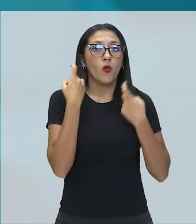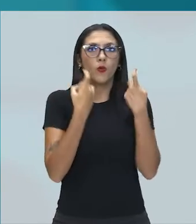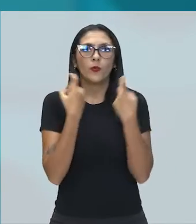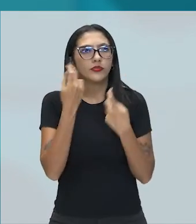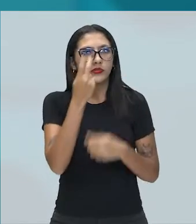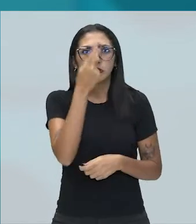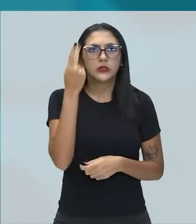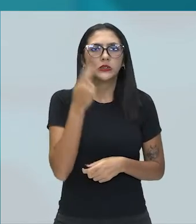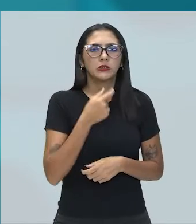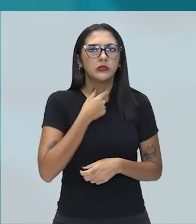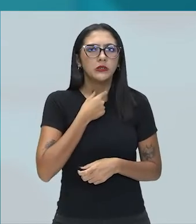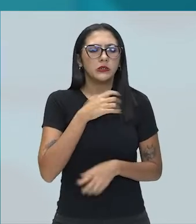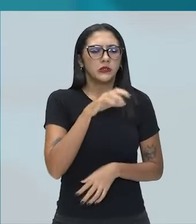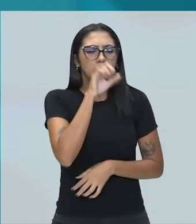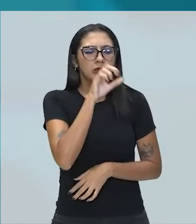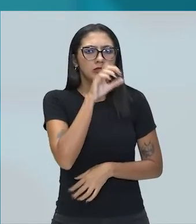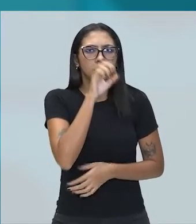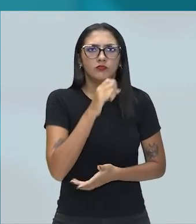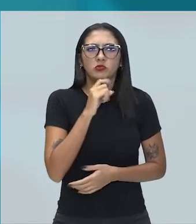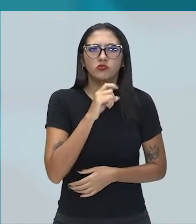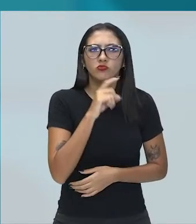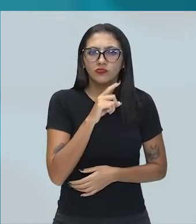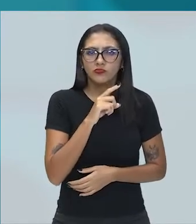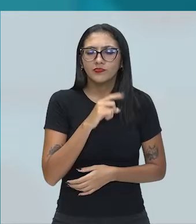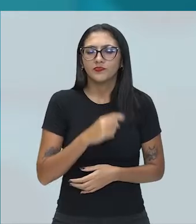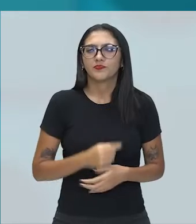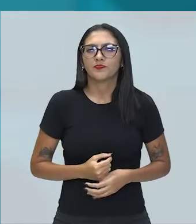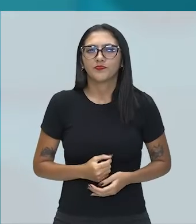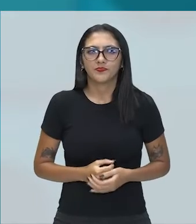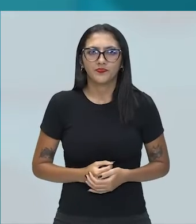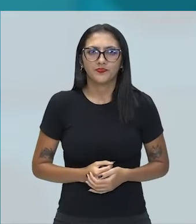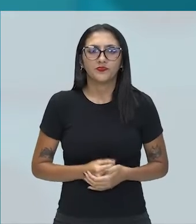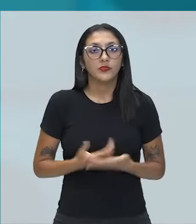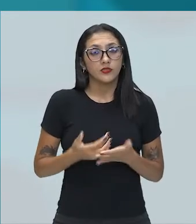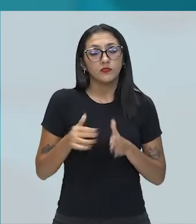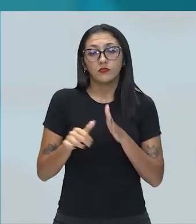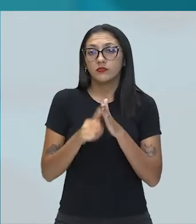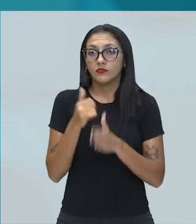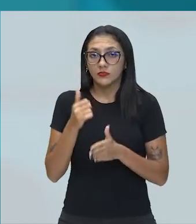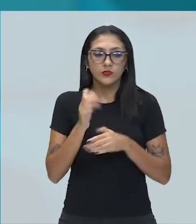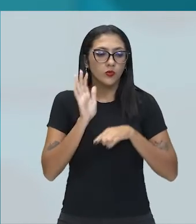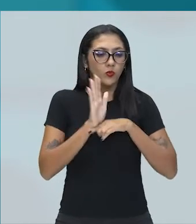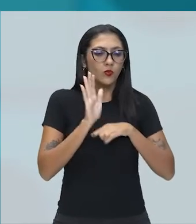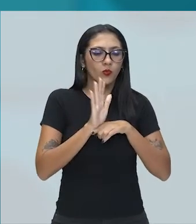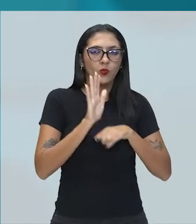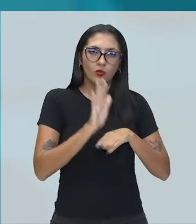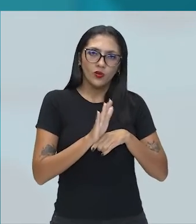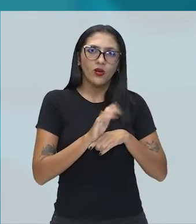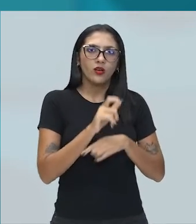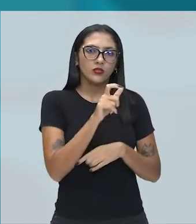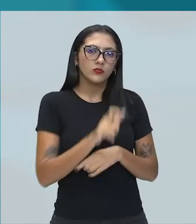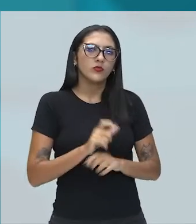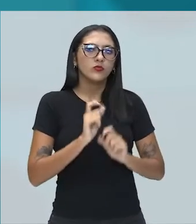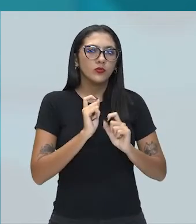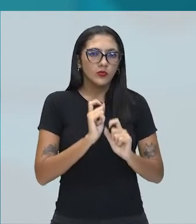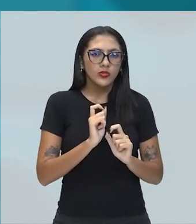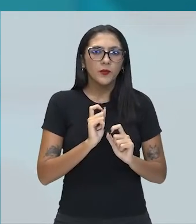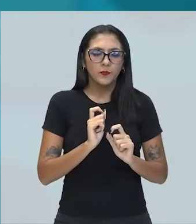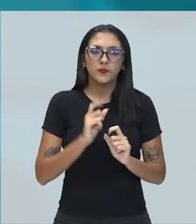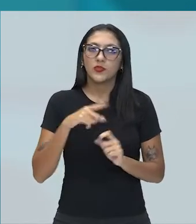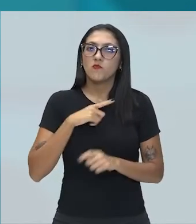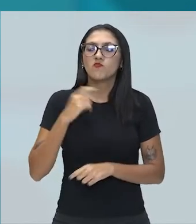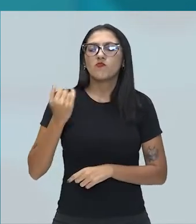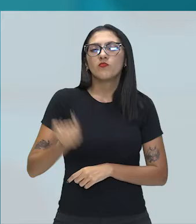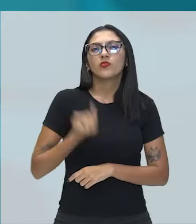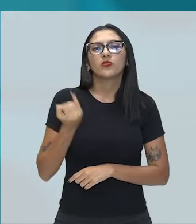essa respiração normal. E as primeiras ações a serem feitas com uma pessoa assim são super